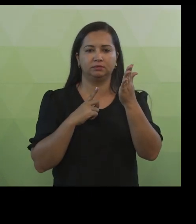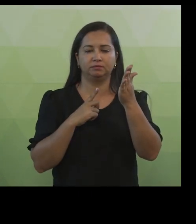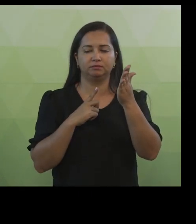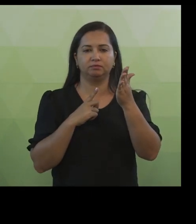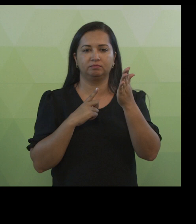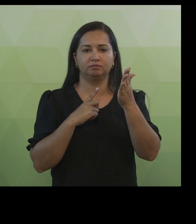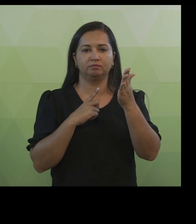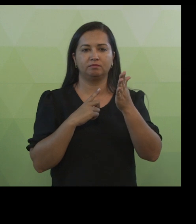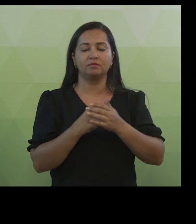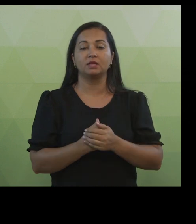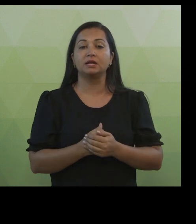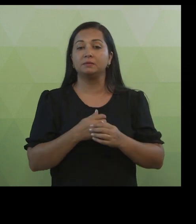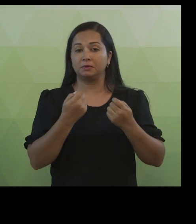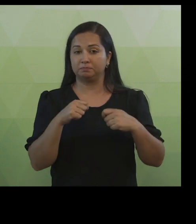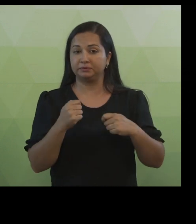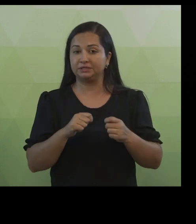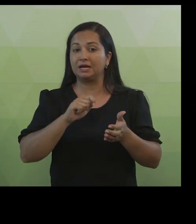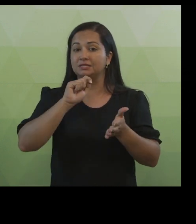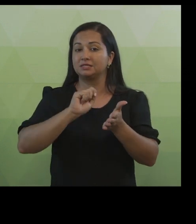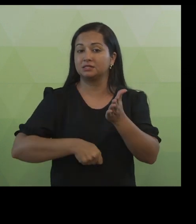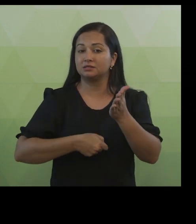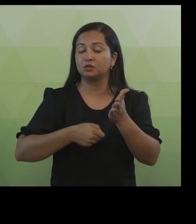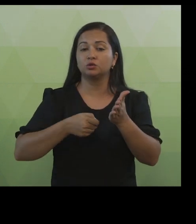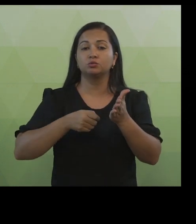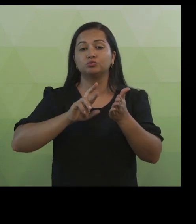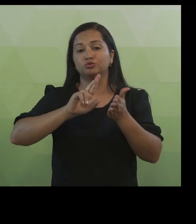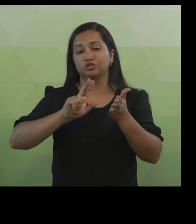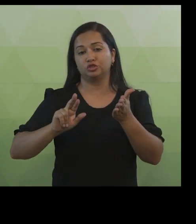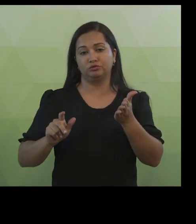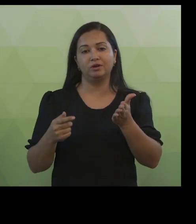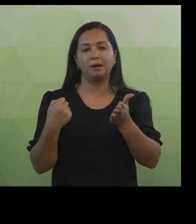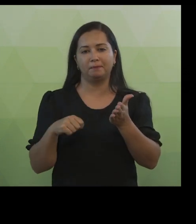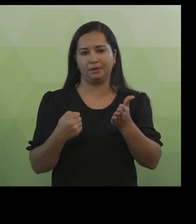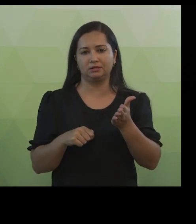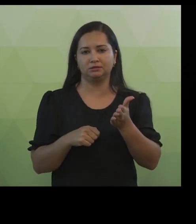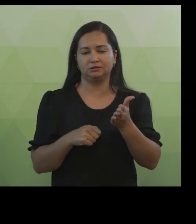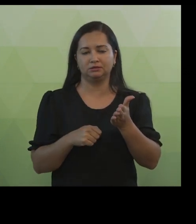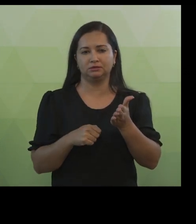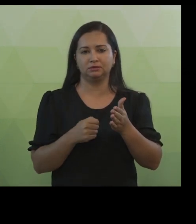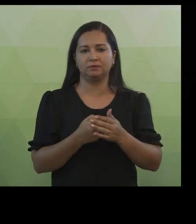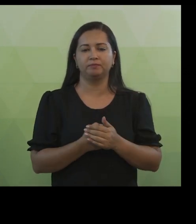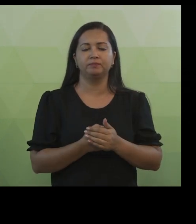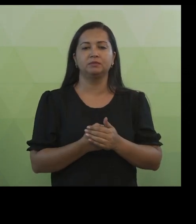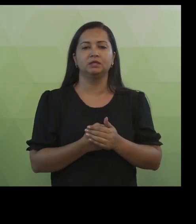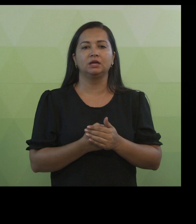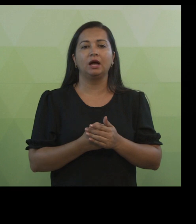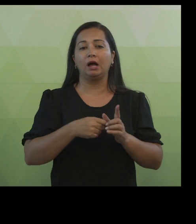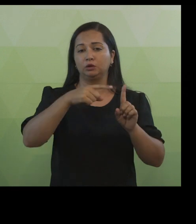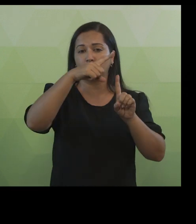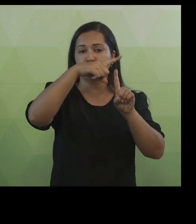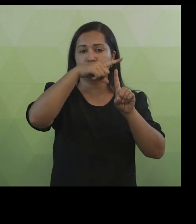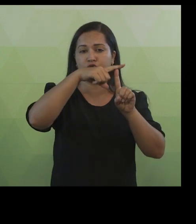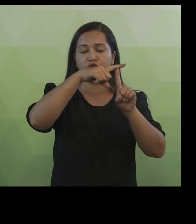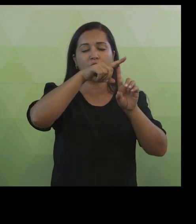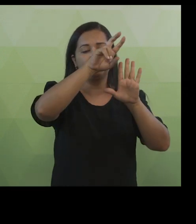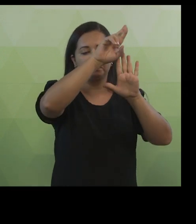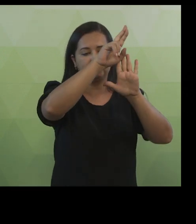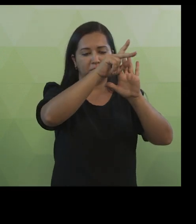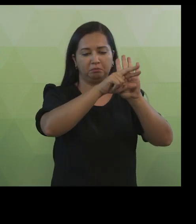devem possuir uma assinatura diferente. A assinatura de um método é uma lista que indica os tipos de todos os seus